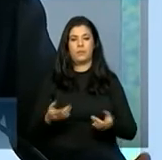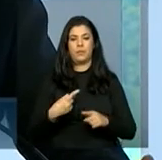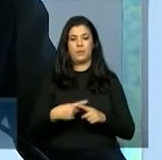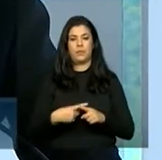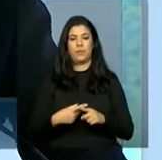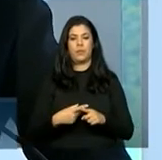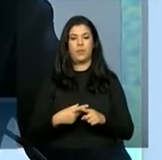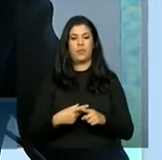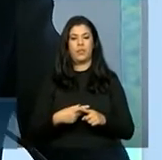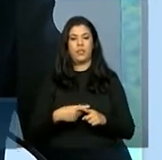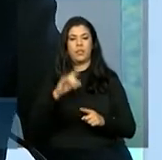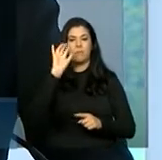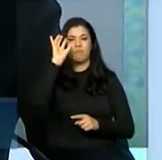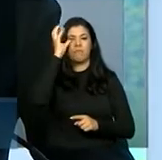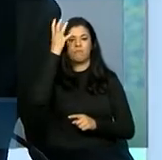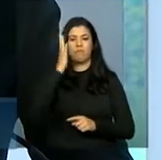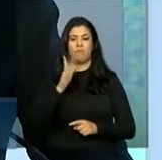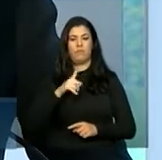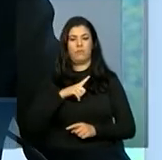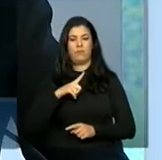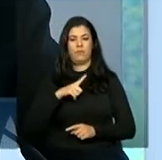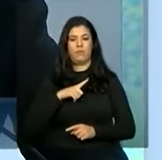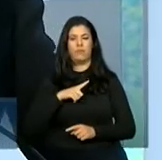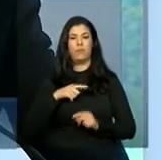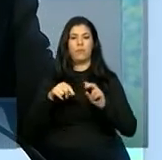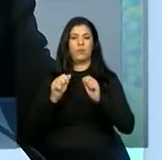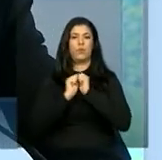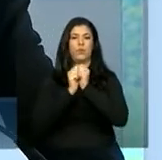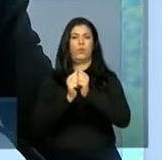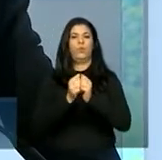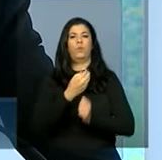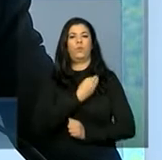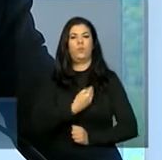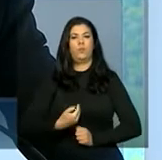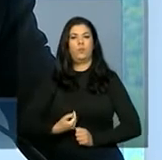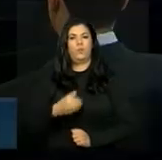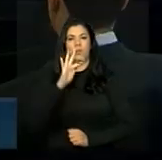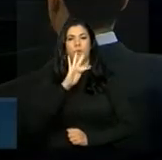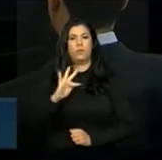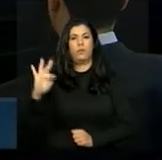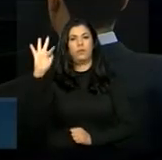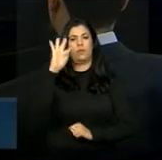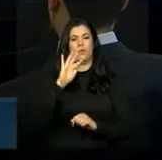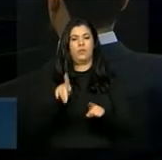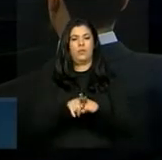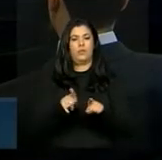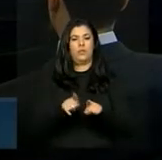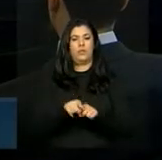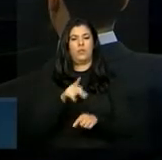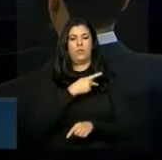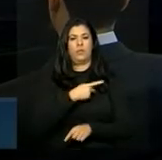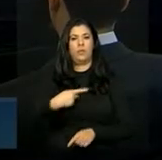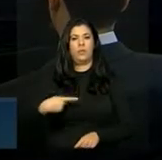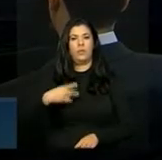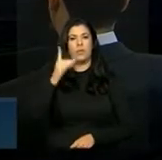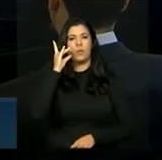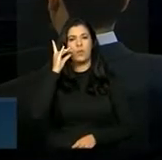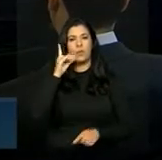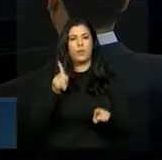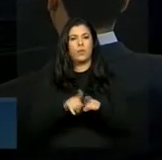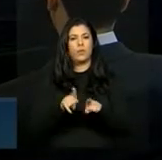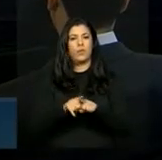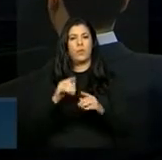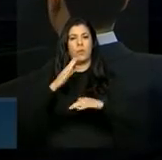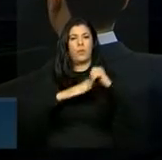através de decisões do governo federal especialmente da presidenta Dilma Estamos aqui no